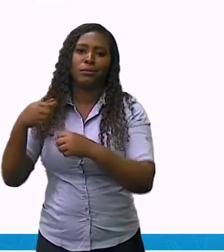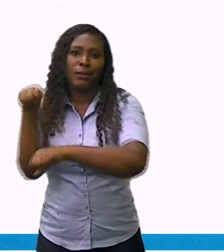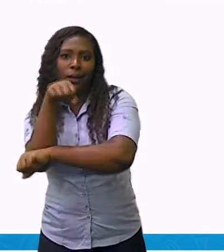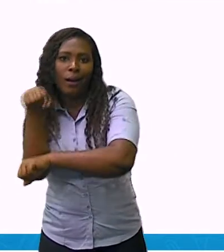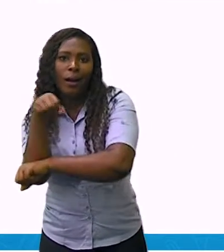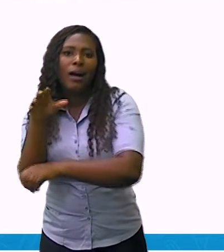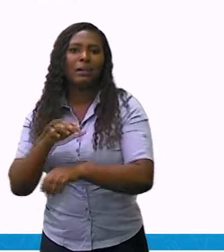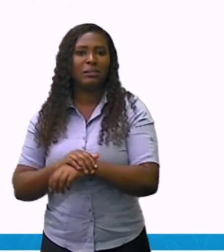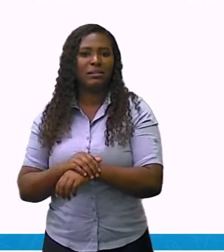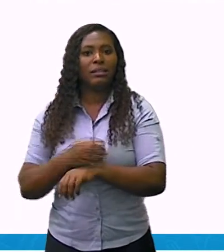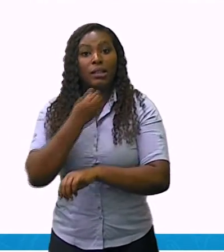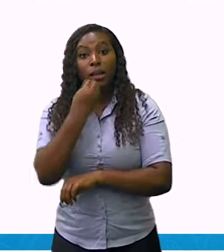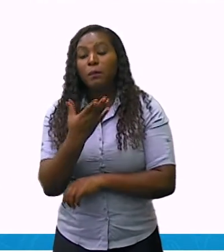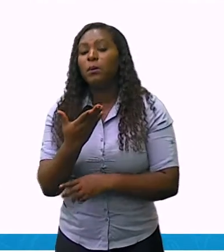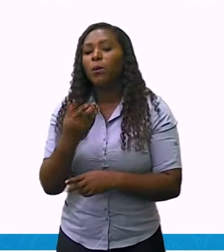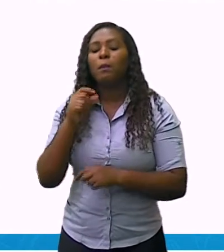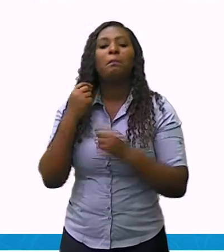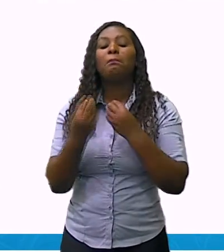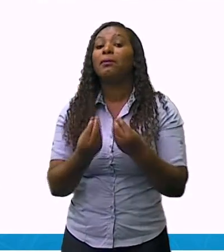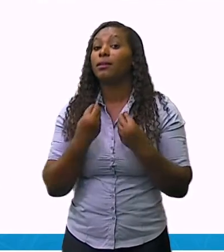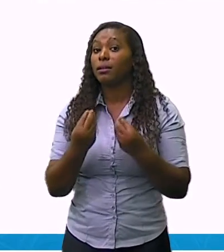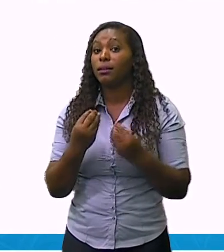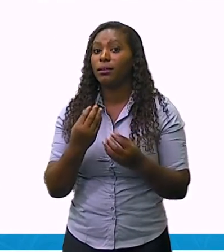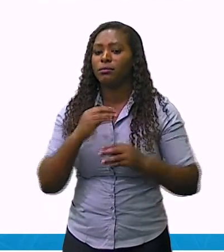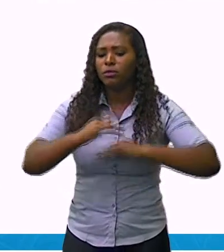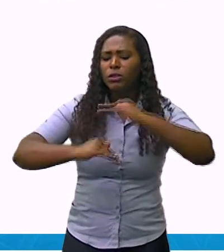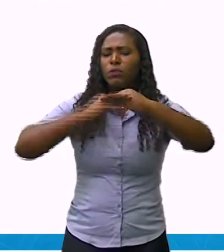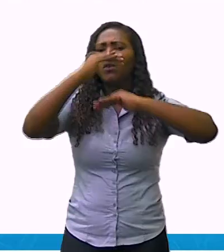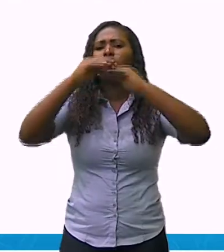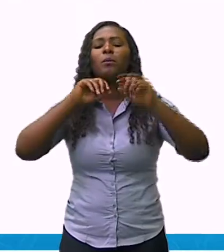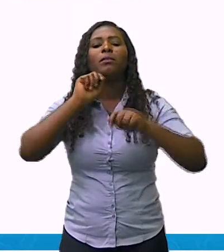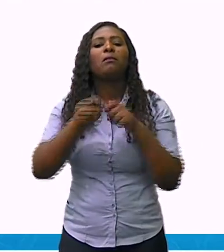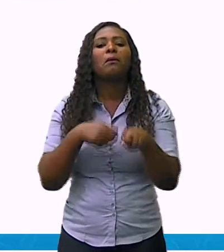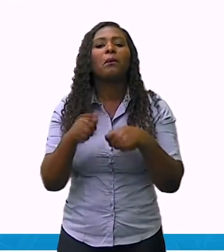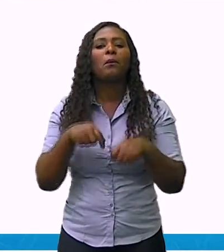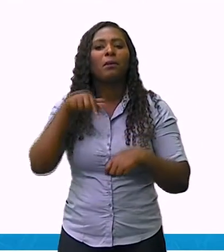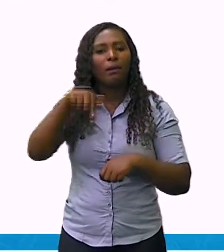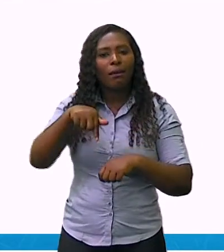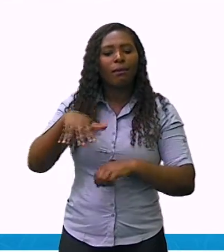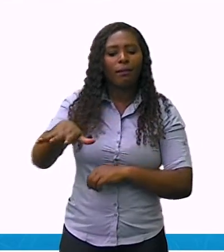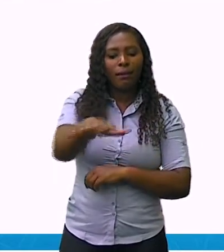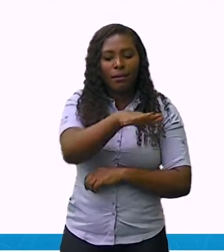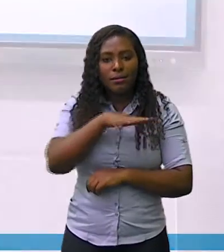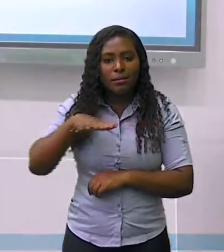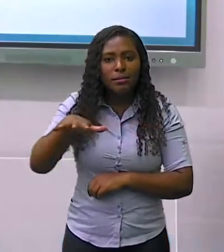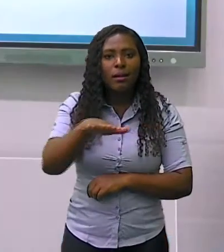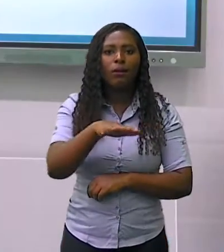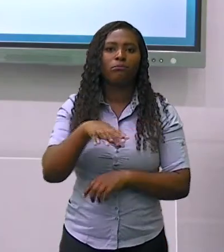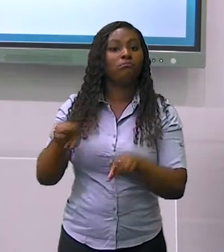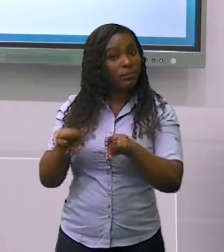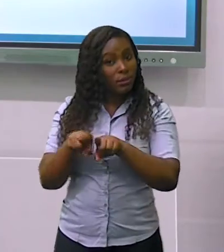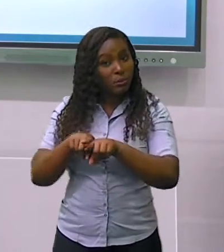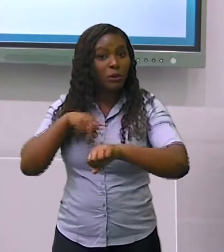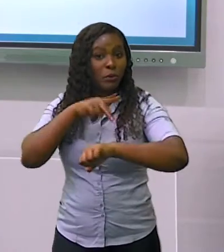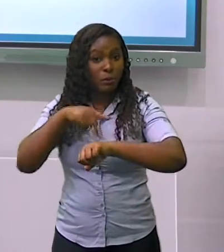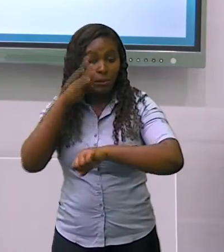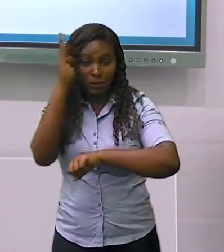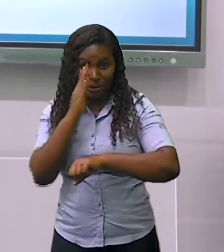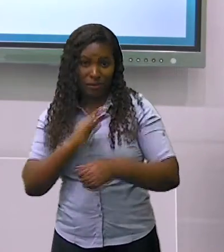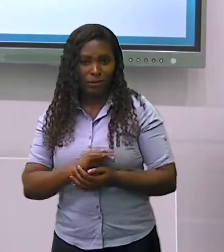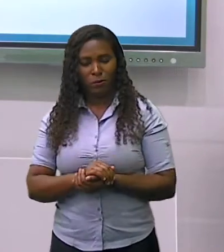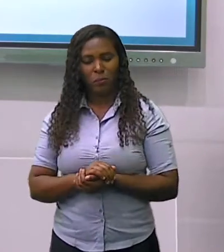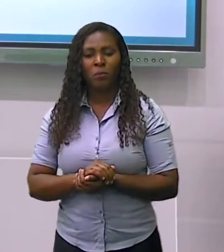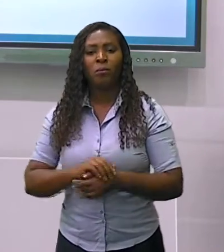das cidades, regiões e do nosso país. Mas, a partir de quando